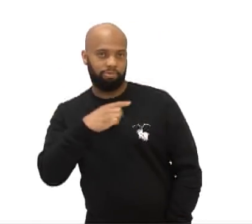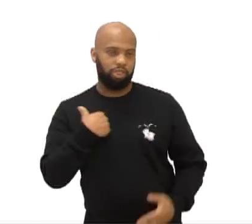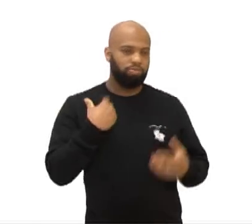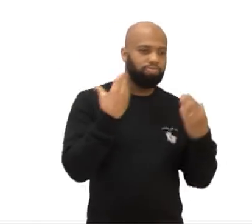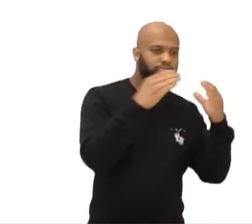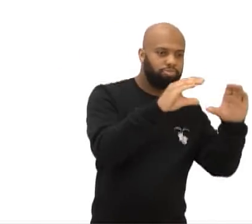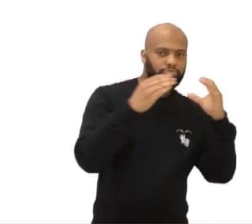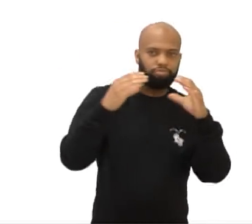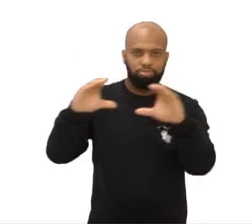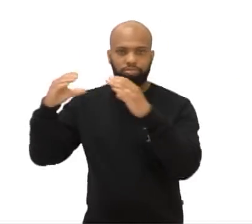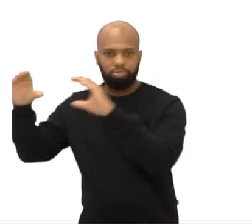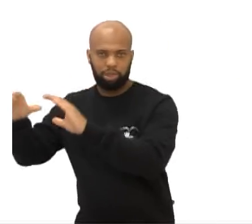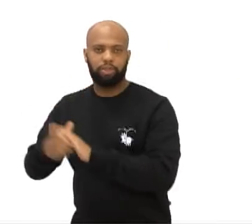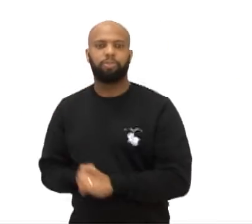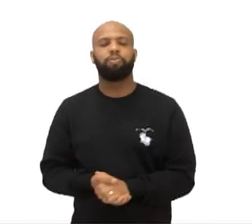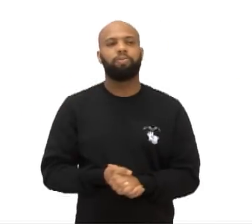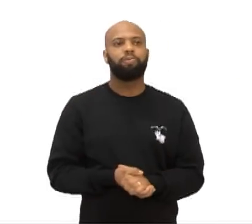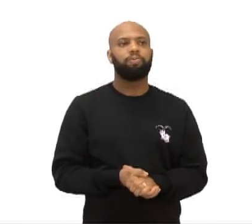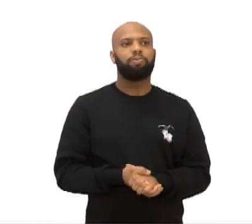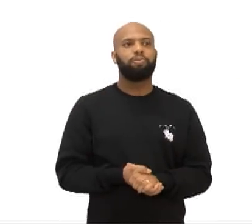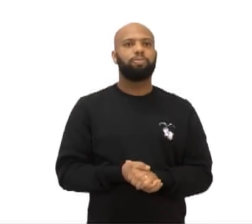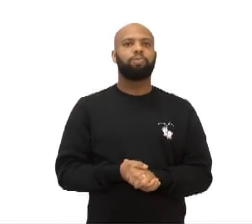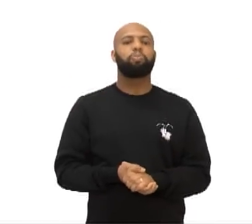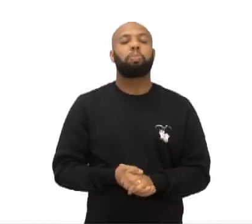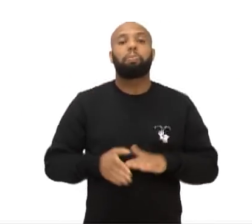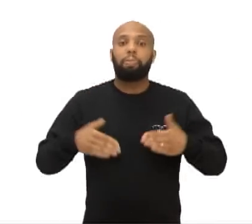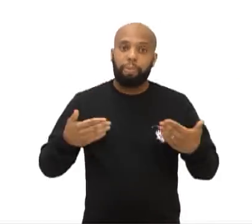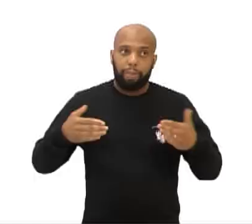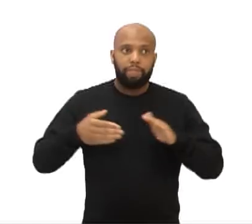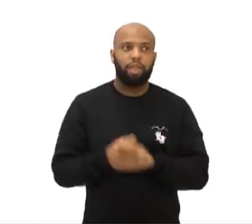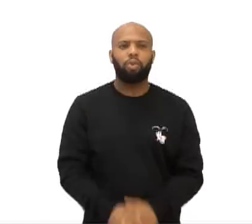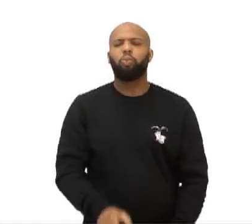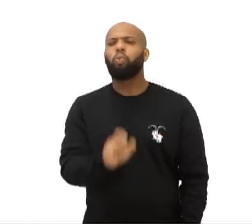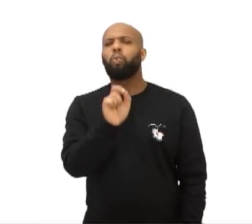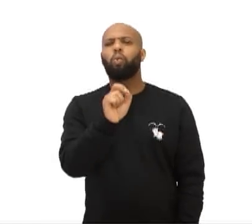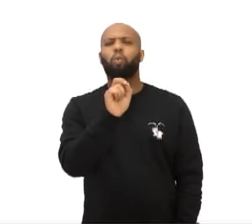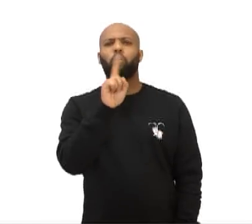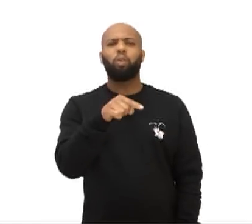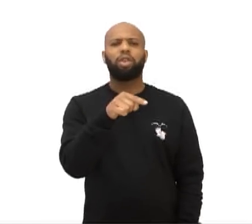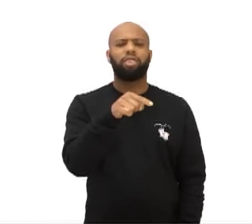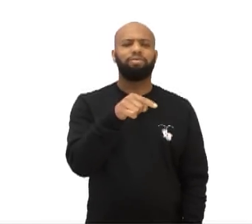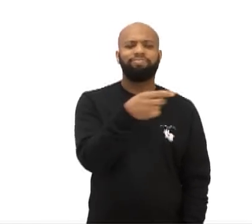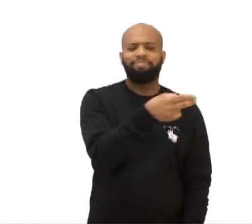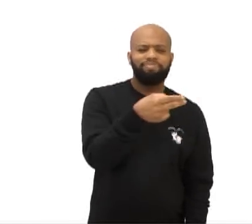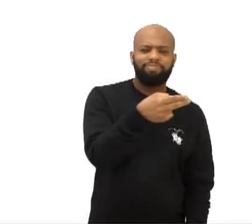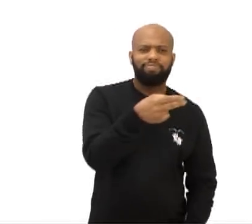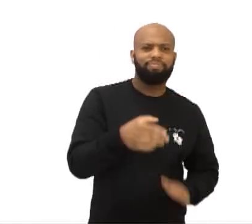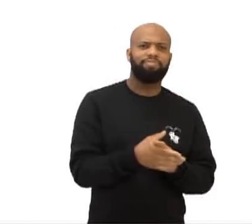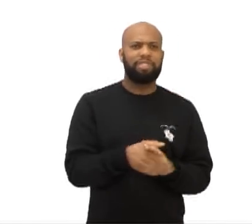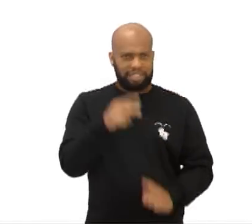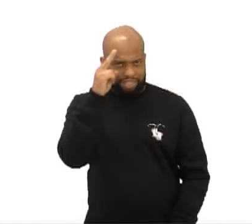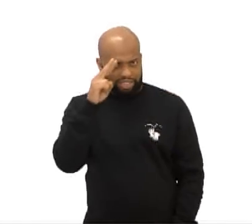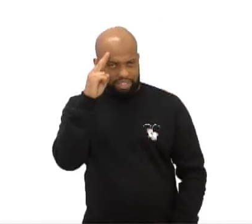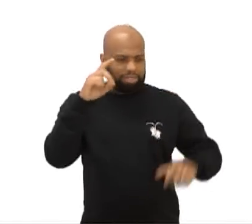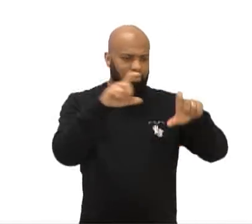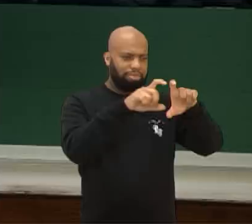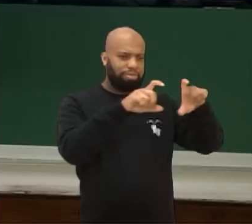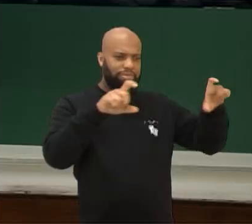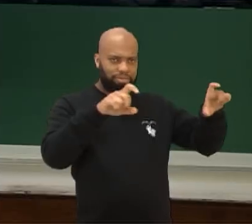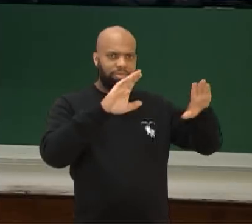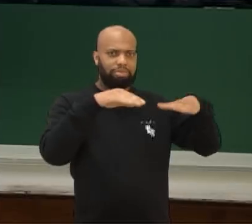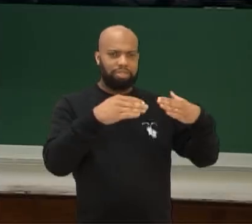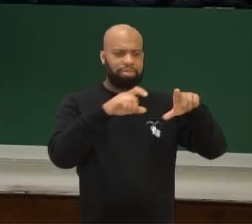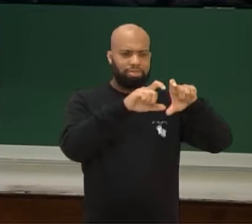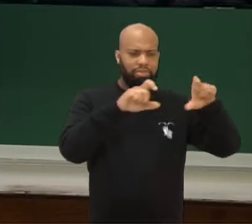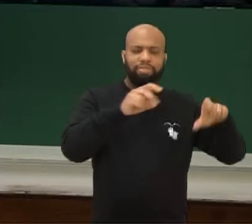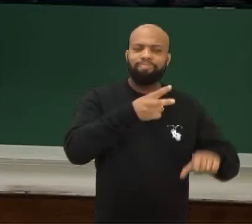colocou aqui para vocês, ok? Bom, o que são as igualdades? Lembra da equação? A